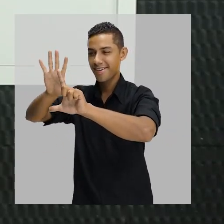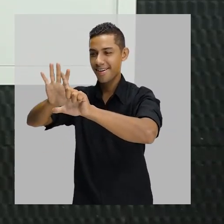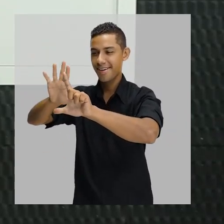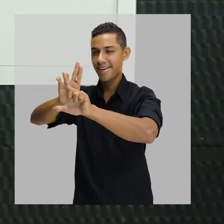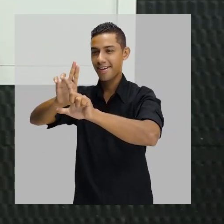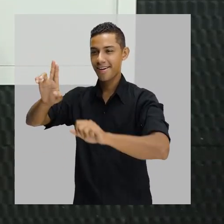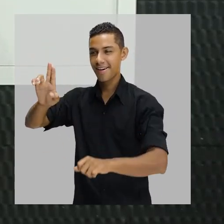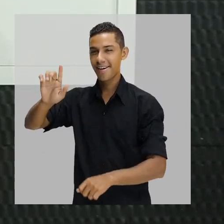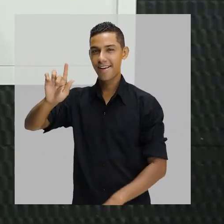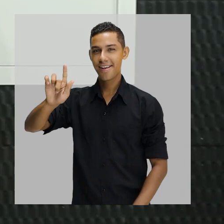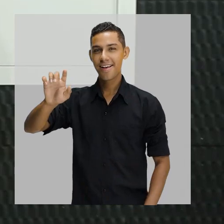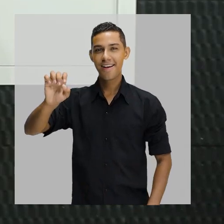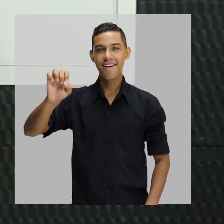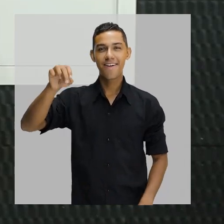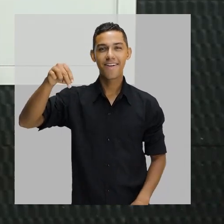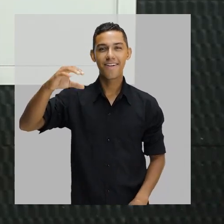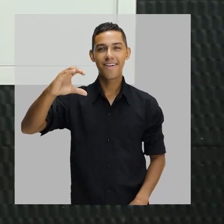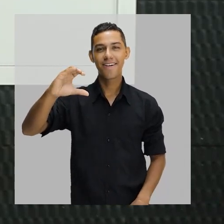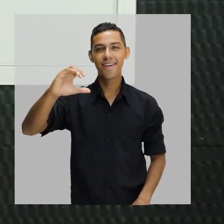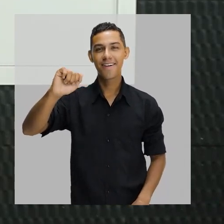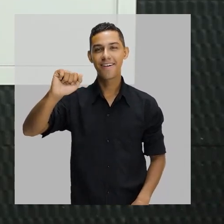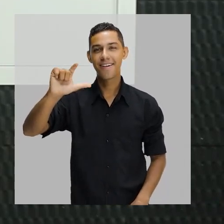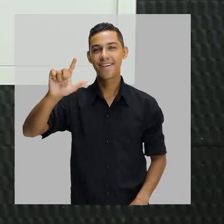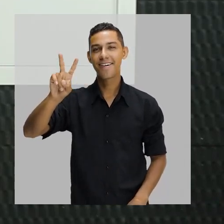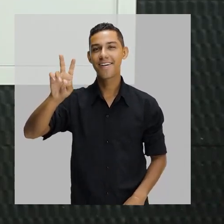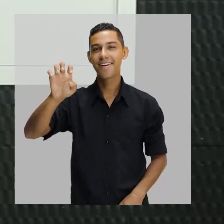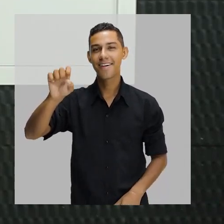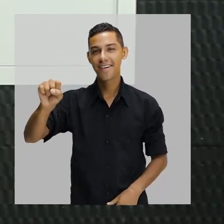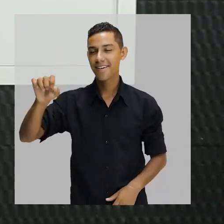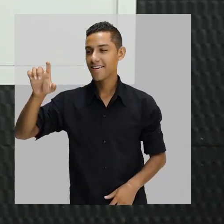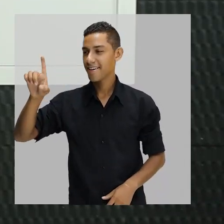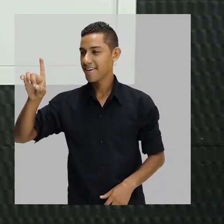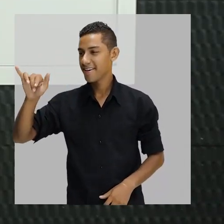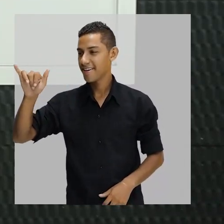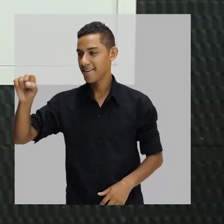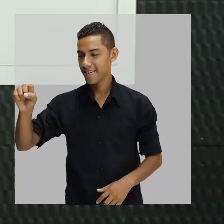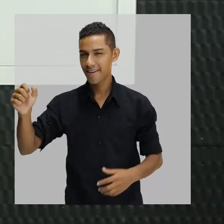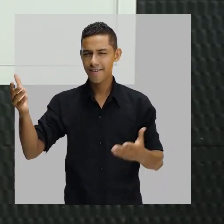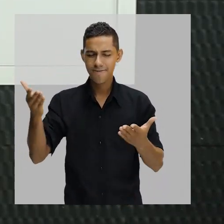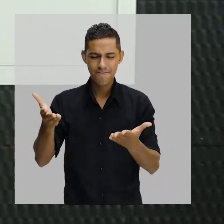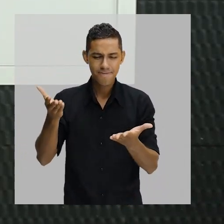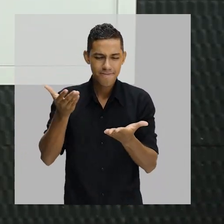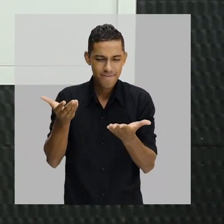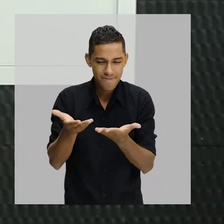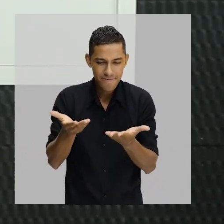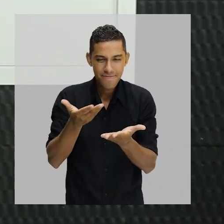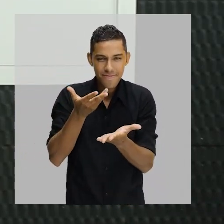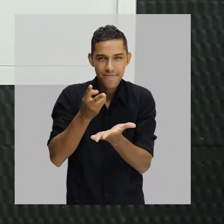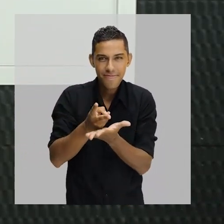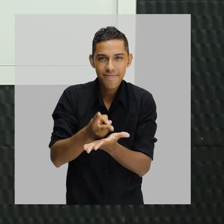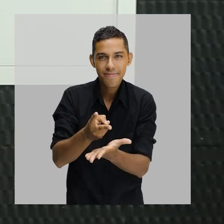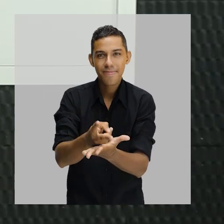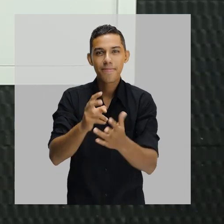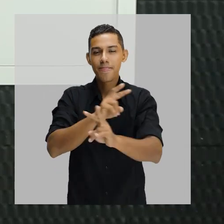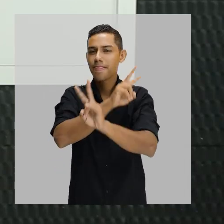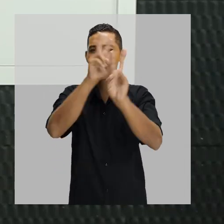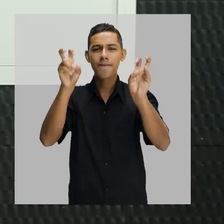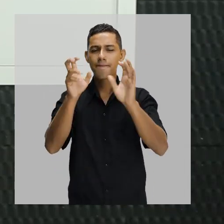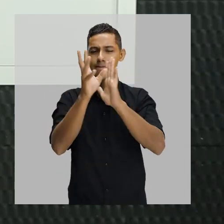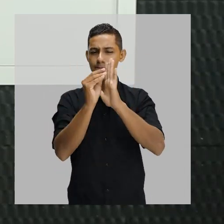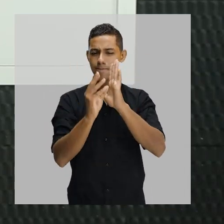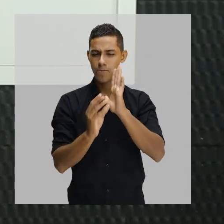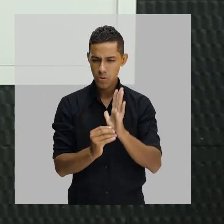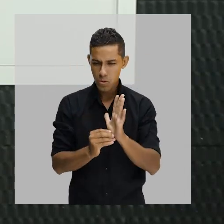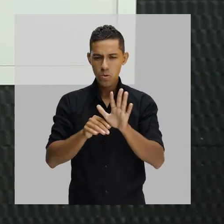Bom, nós vamos dar continuidade ao movimento uniforme, né? Só que hoje, respondendo exercício. Tá ok? Então, fica ligadinho na aula de